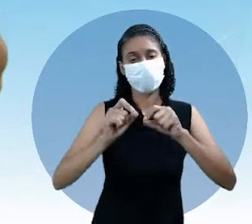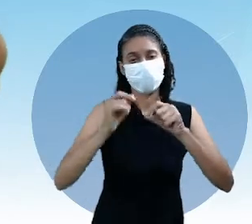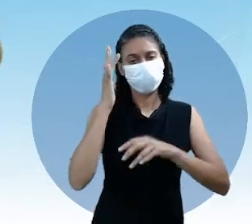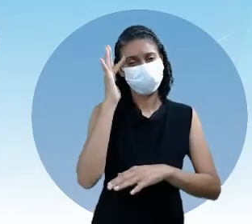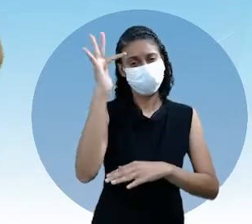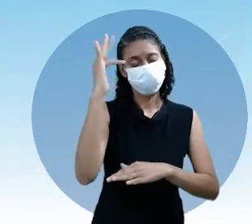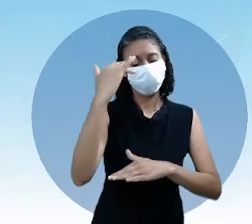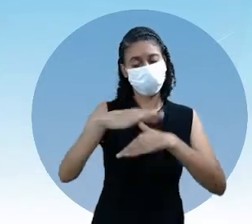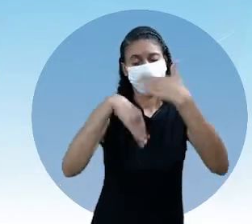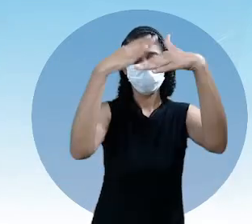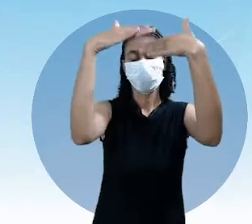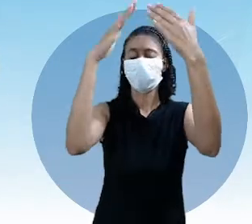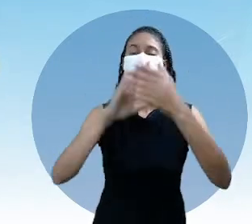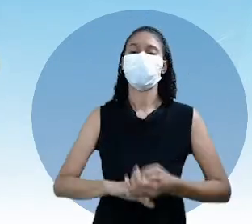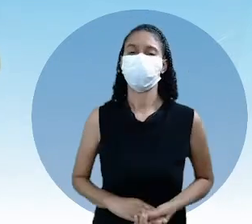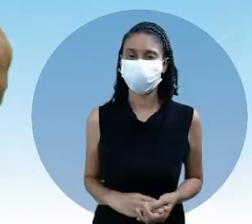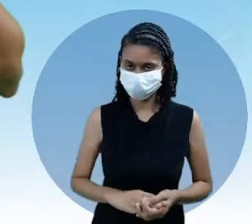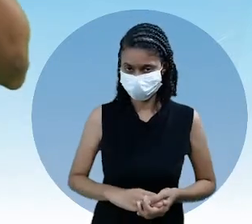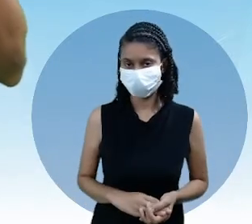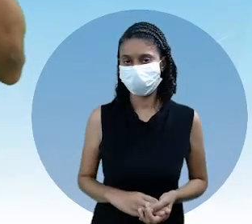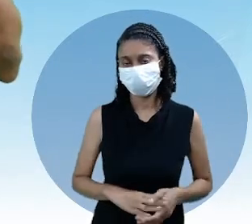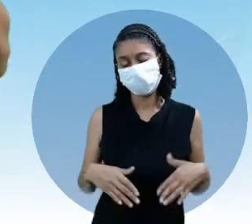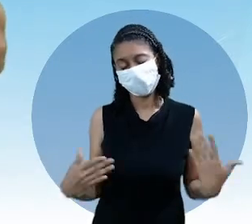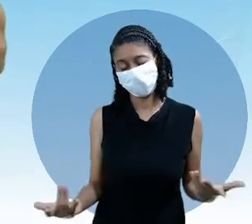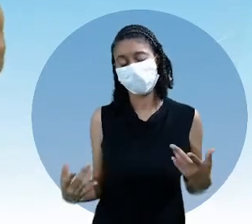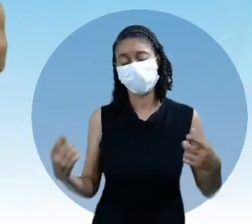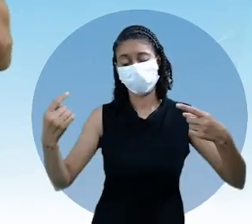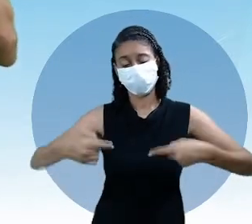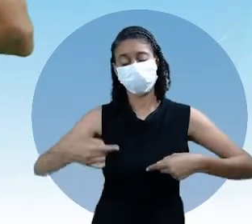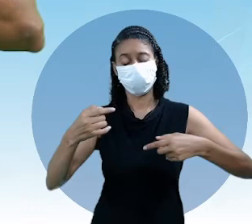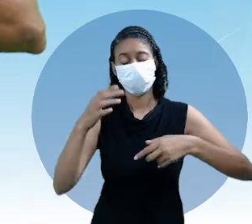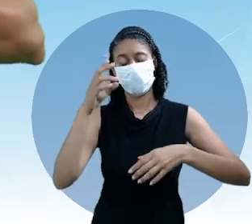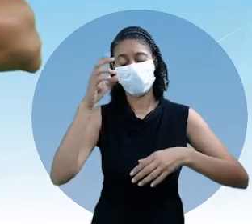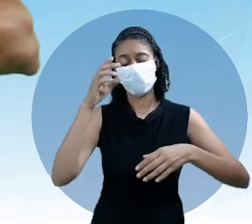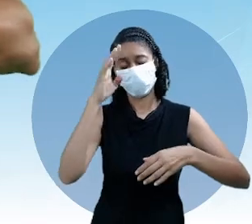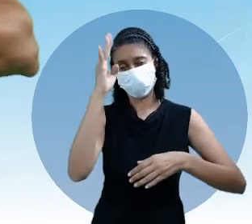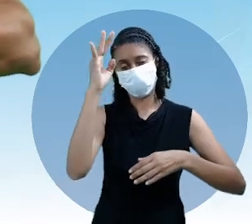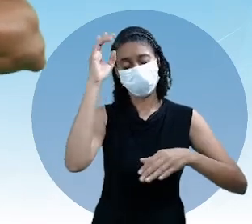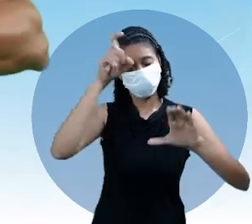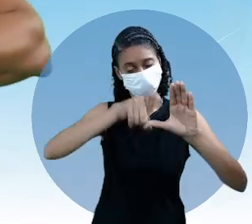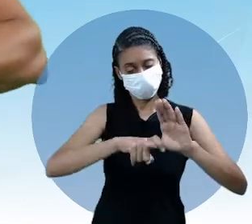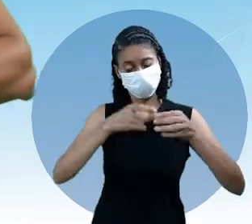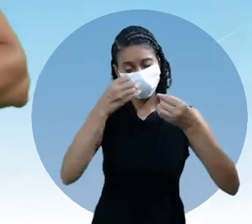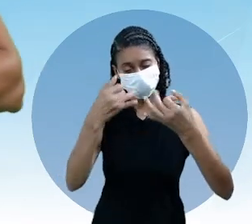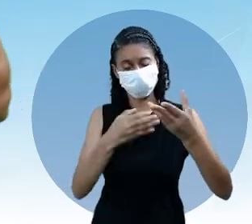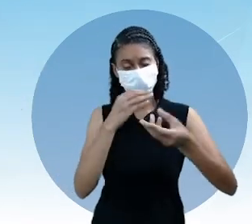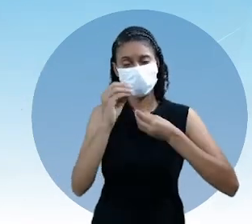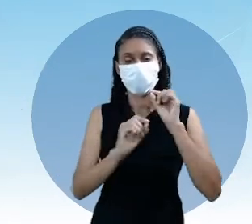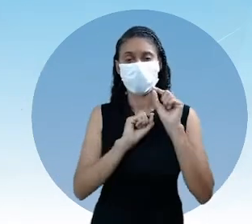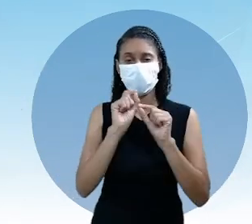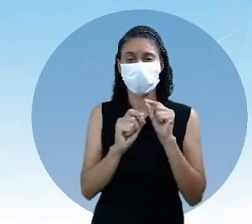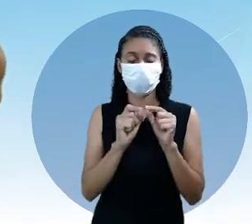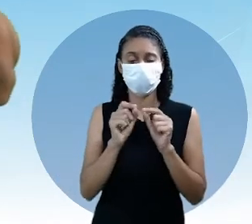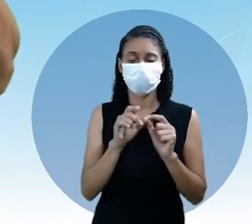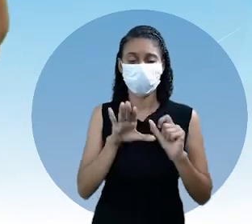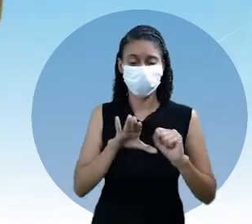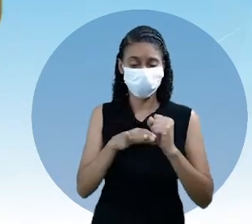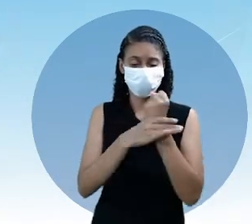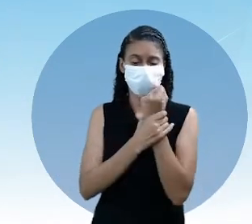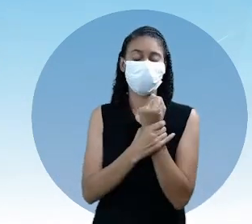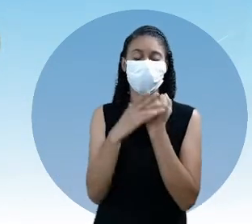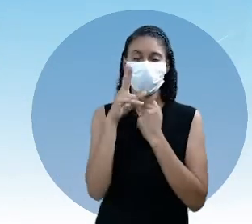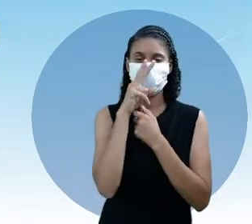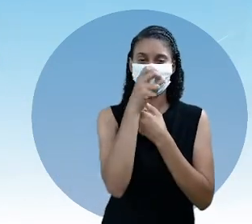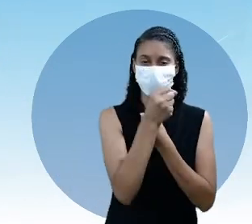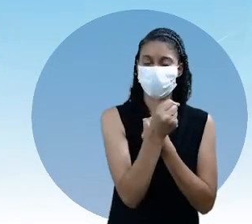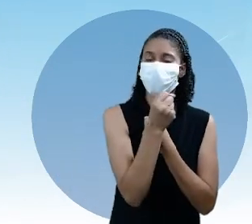do desenvolvimentismo, certo? Então a teoria da dependência ela vai justamente, né, ganhar grande força quando a